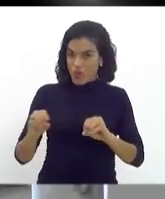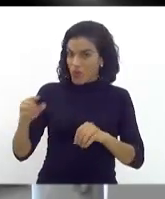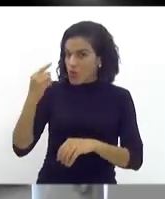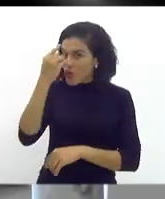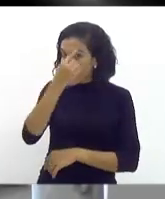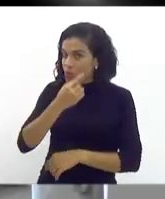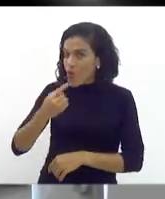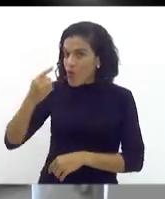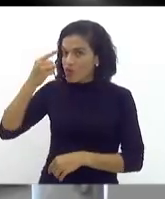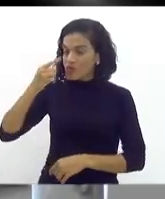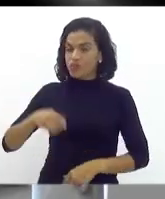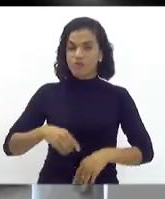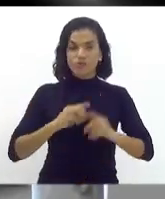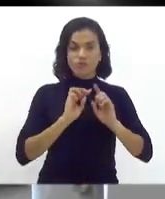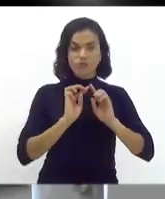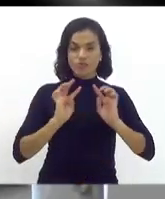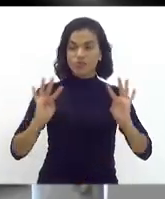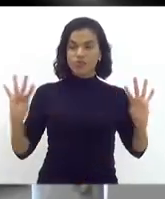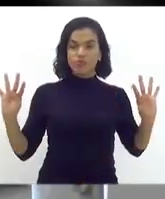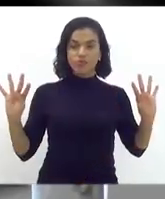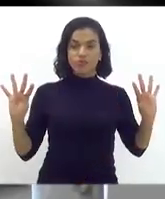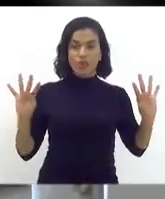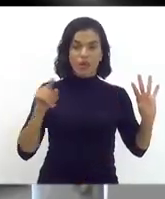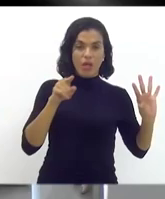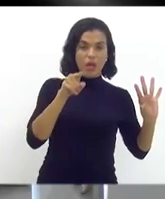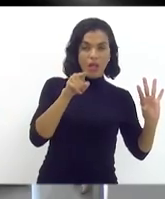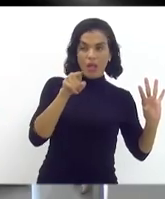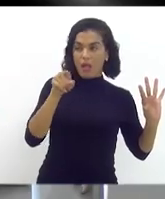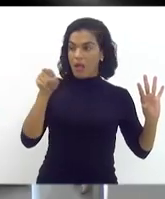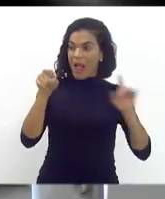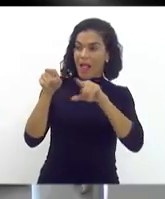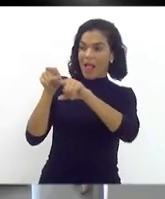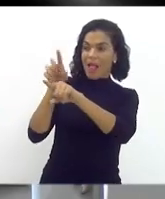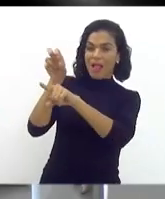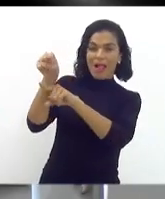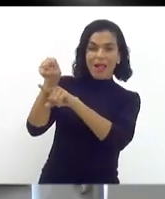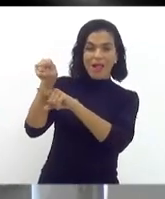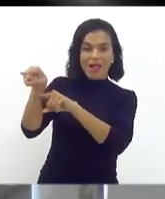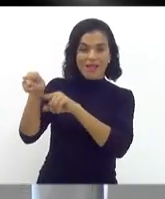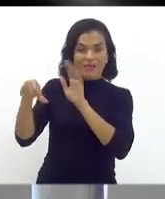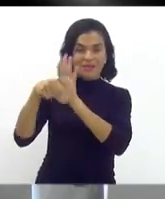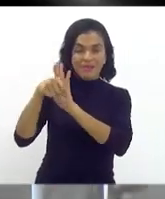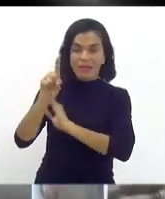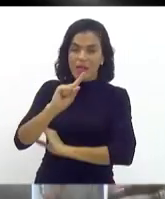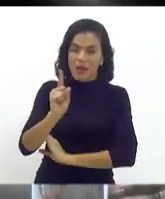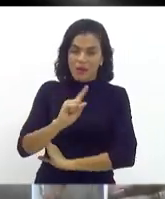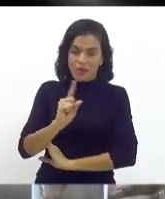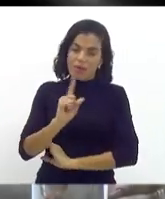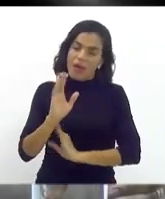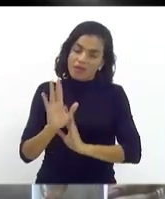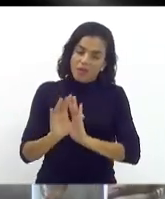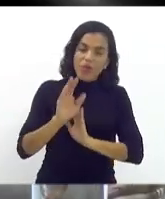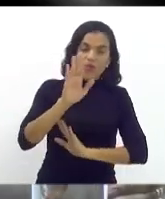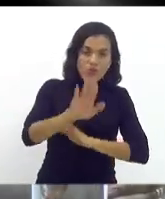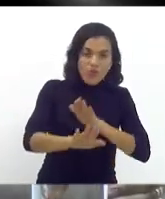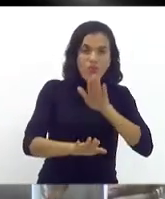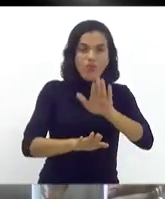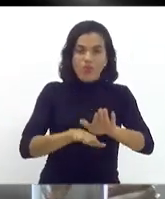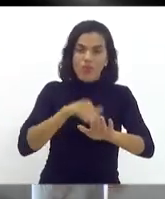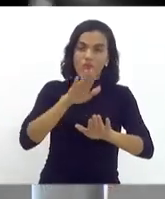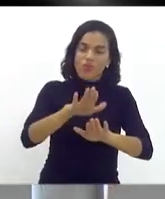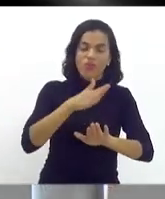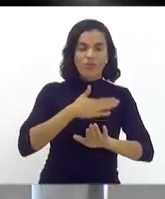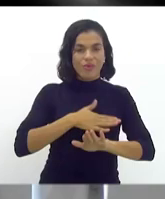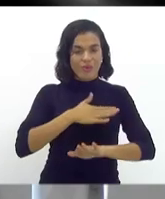facial Talvez daqui algum tempo a gente precise né tratar desse desse tema Mas vamos por parte um dia de cada vez né